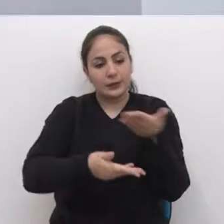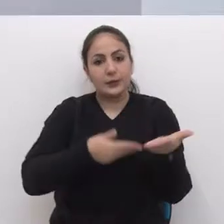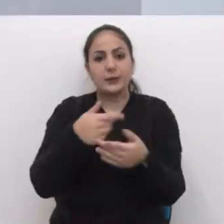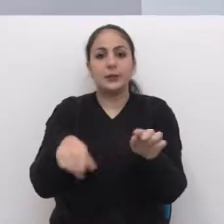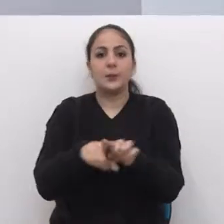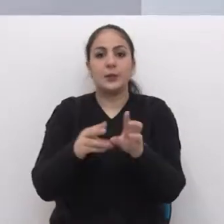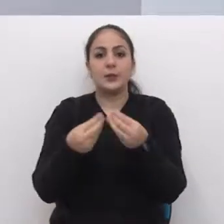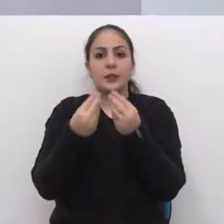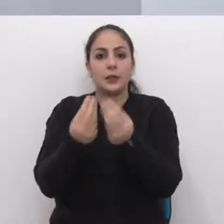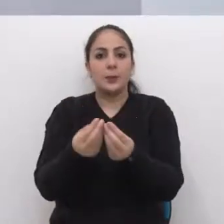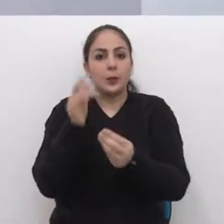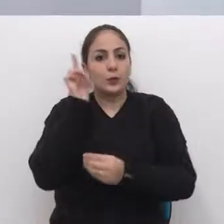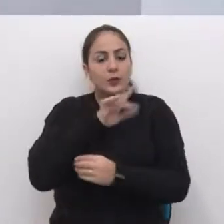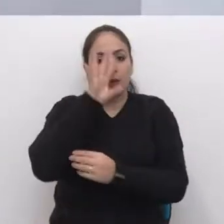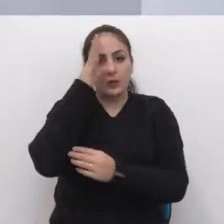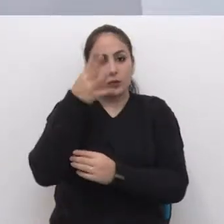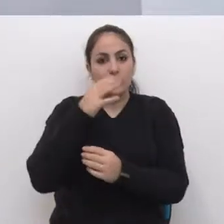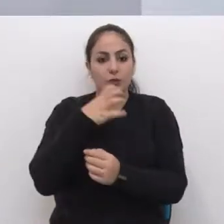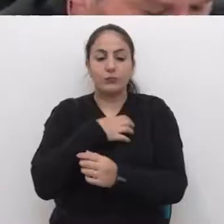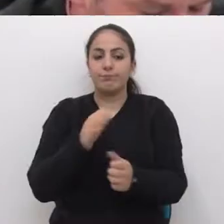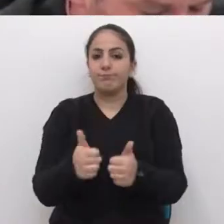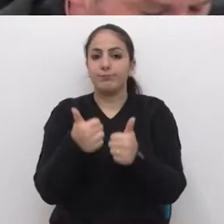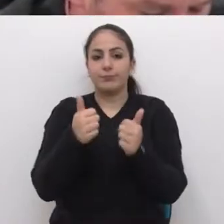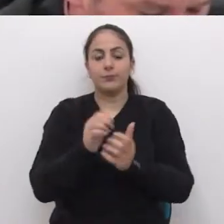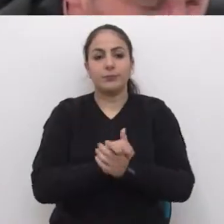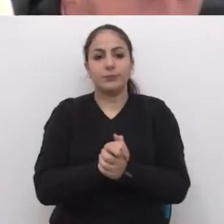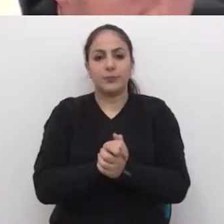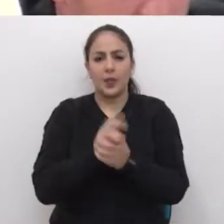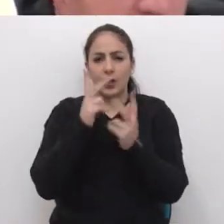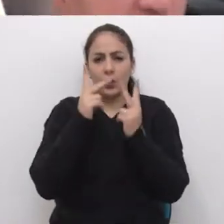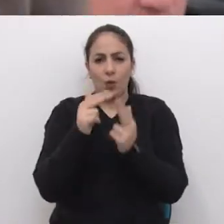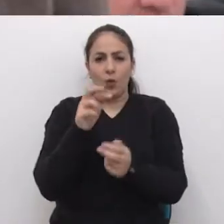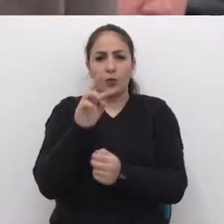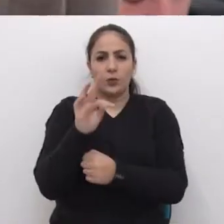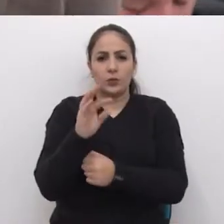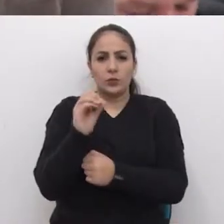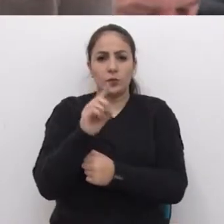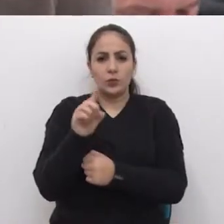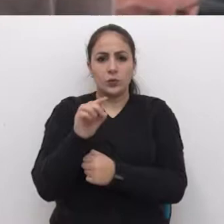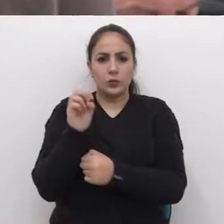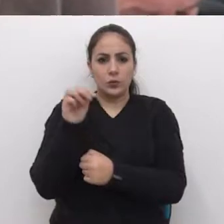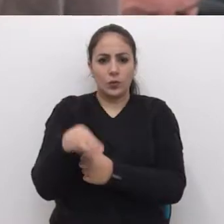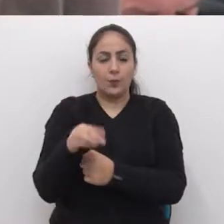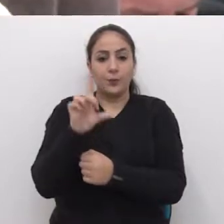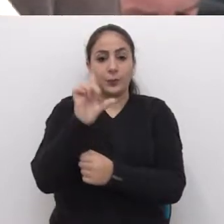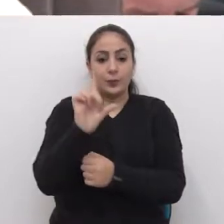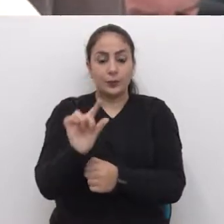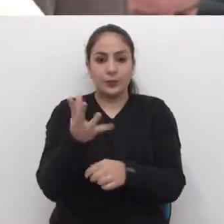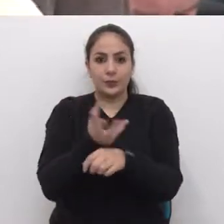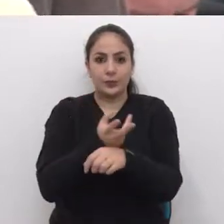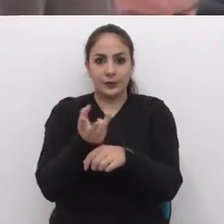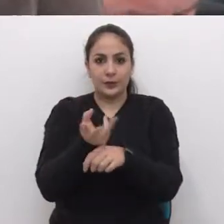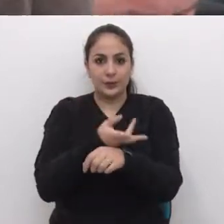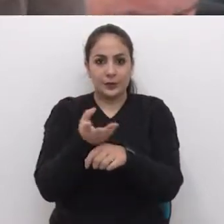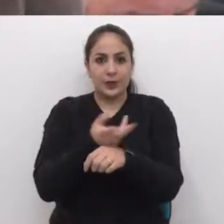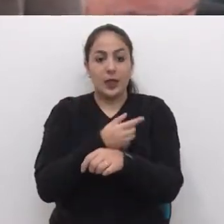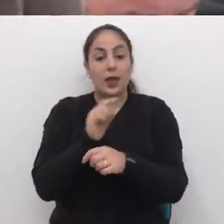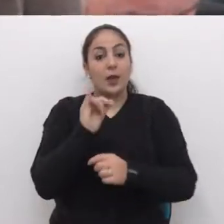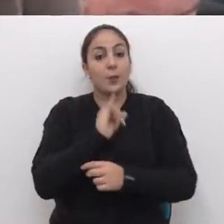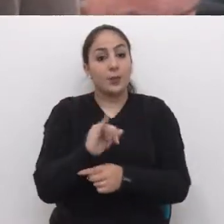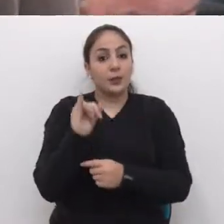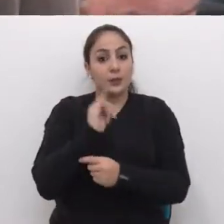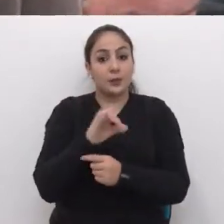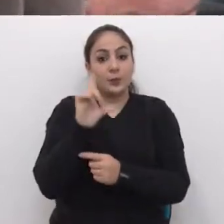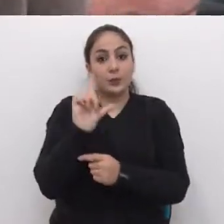e encaminhar para que seja resolvido da melhor maneira possível. Conforme Tozon, um redutor de velocidade seria o ideal para diminuir